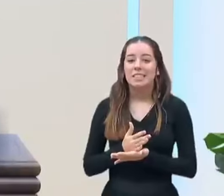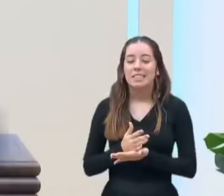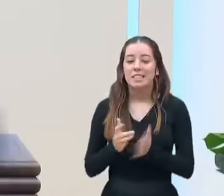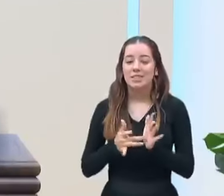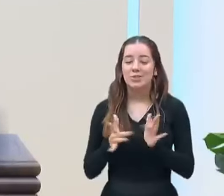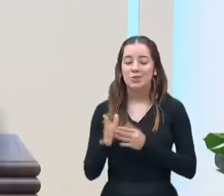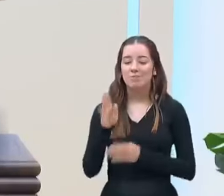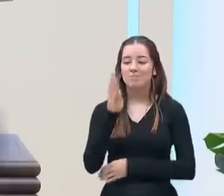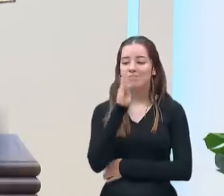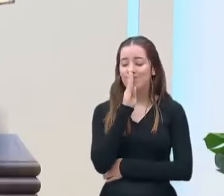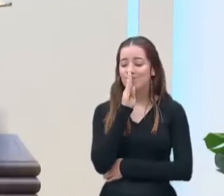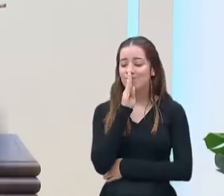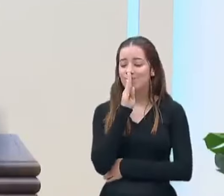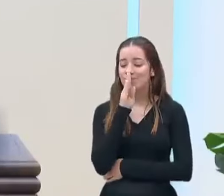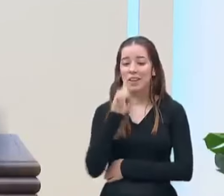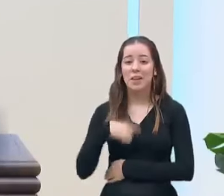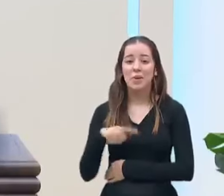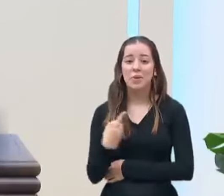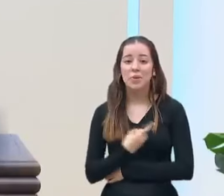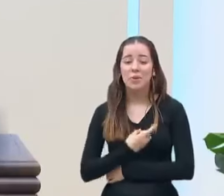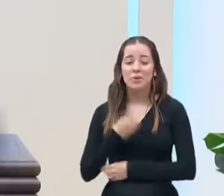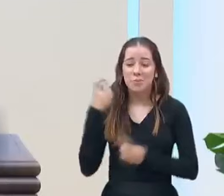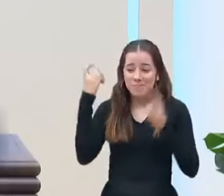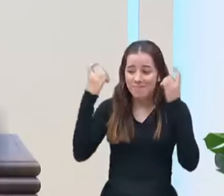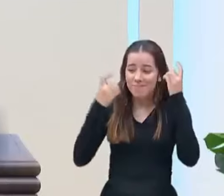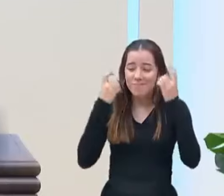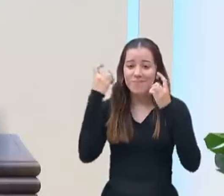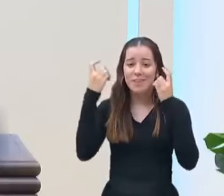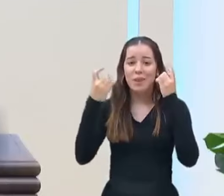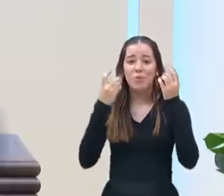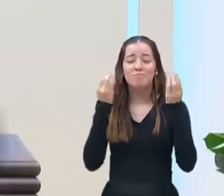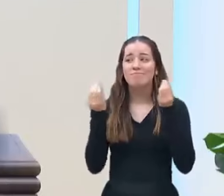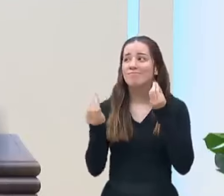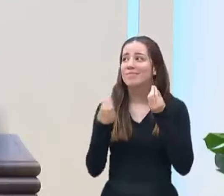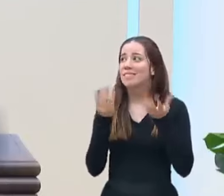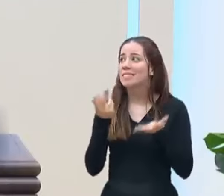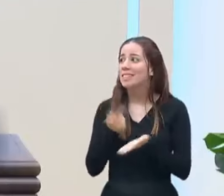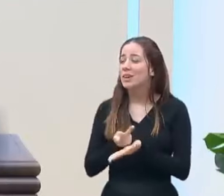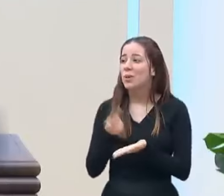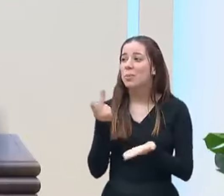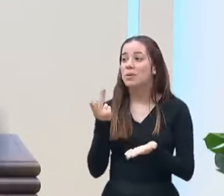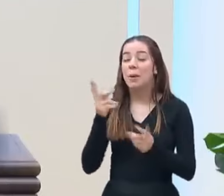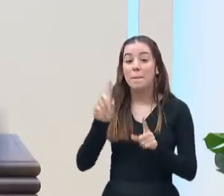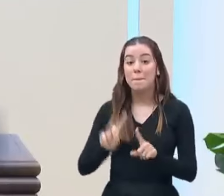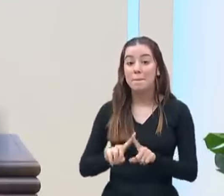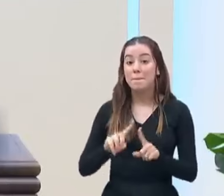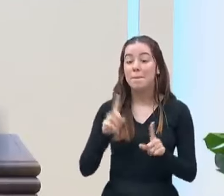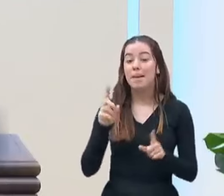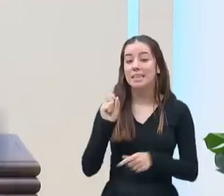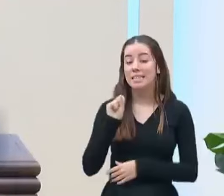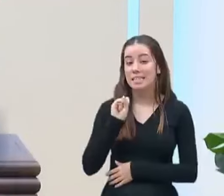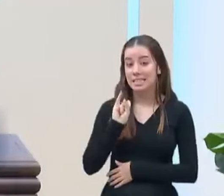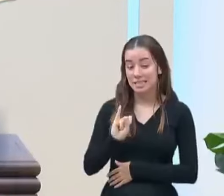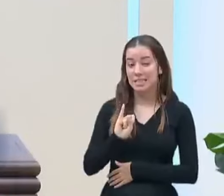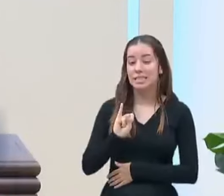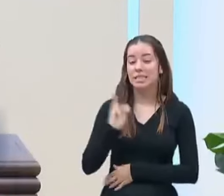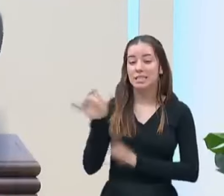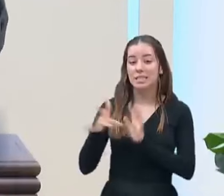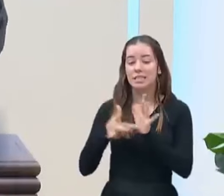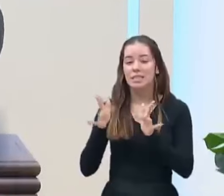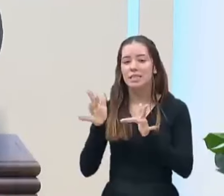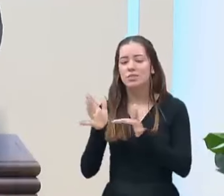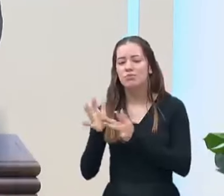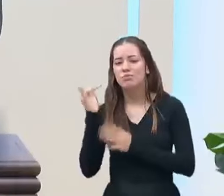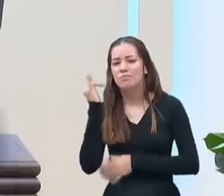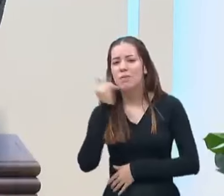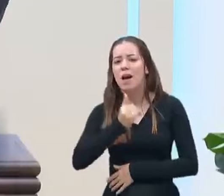gente. O silêncio de Deus traz maltrato à nossa alma, embora compreendemos que o seu silêncio é uma resposta. Mas quando Ele